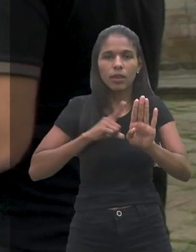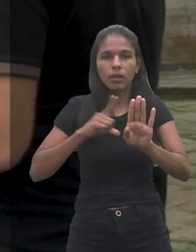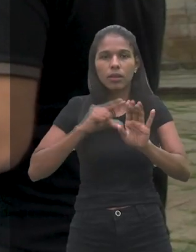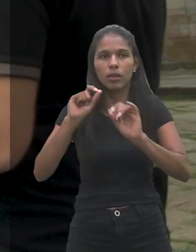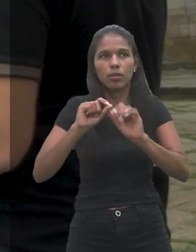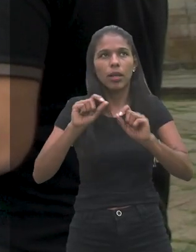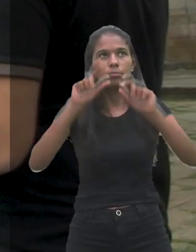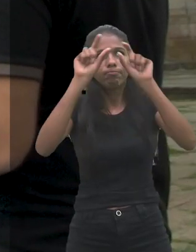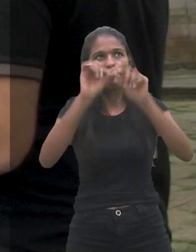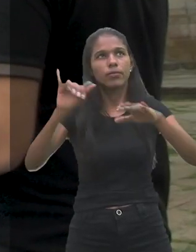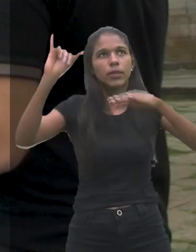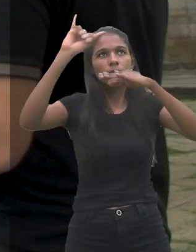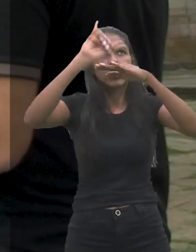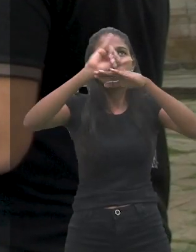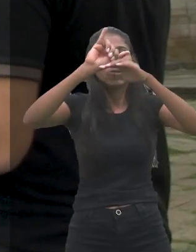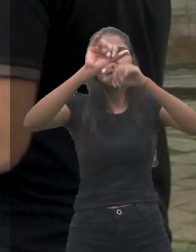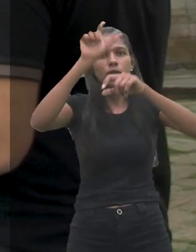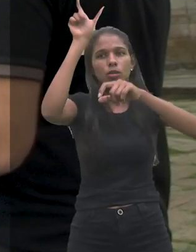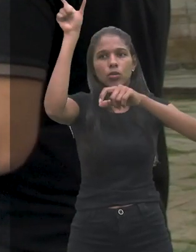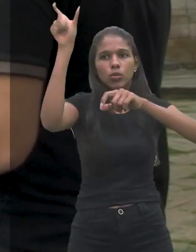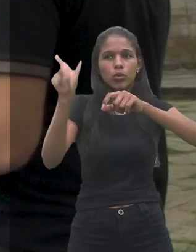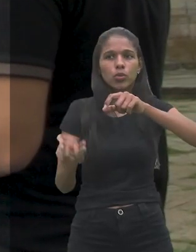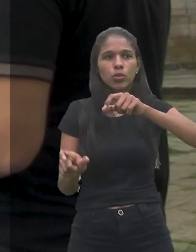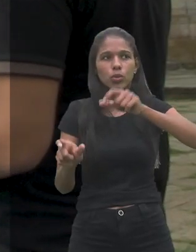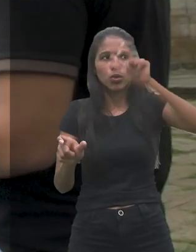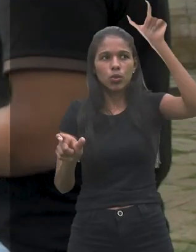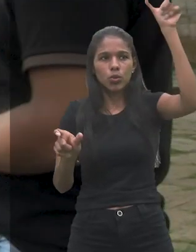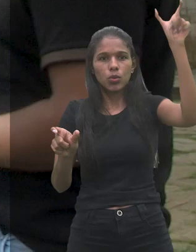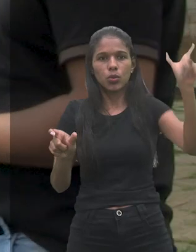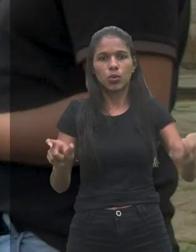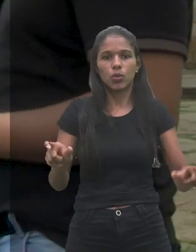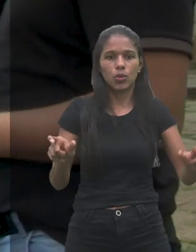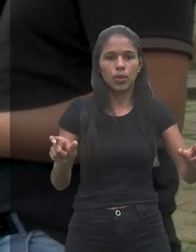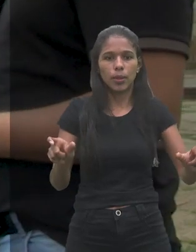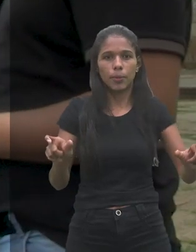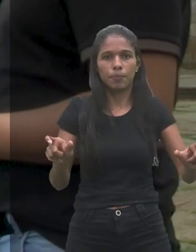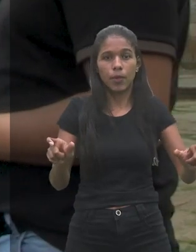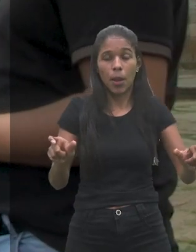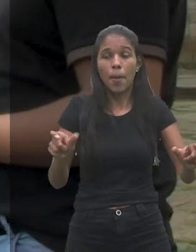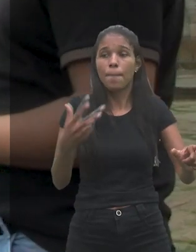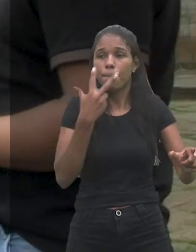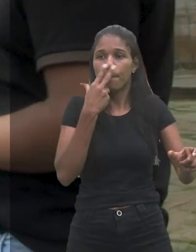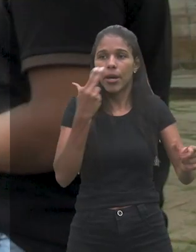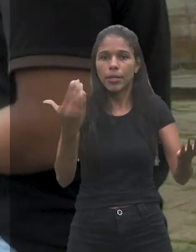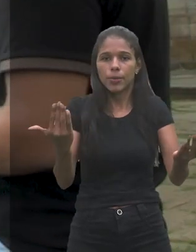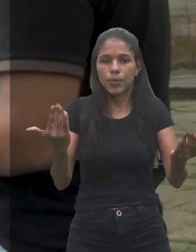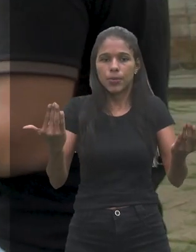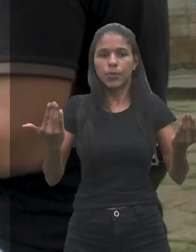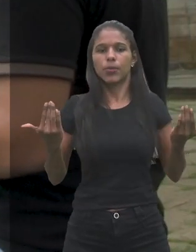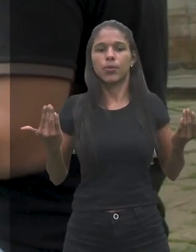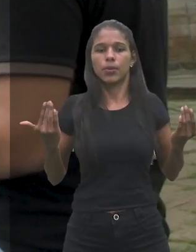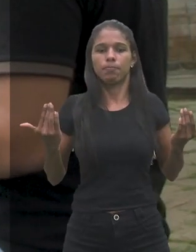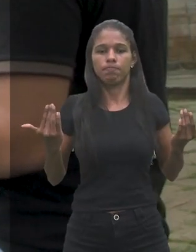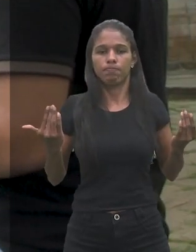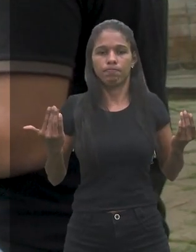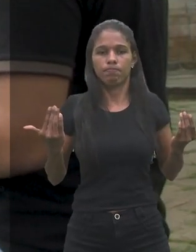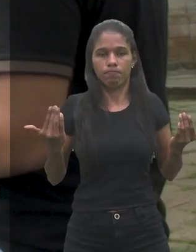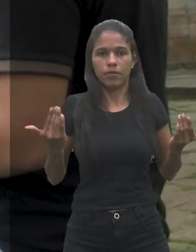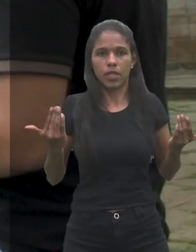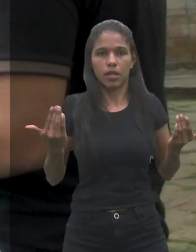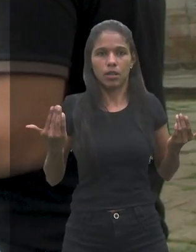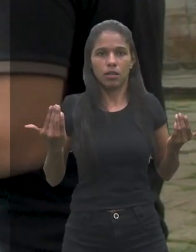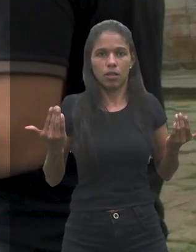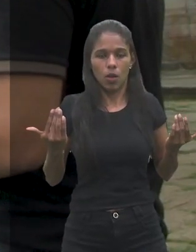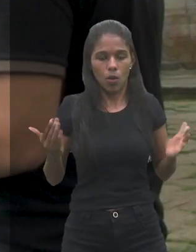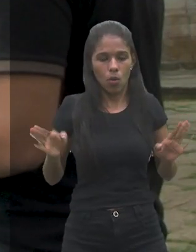a coluna à esquerda e direita parece que as torres vão recuar para trás e o frontispício vem de encontro te receber. Quando a gente